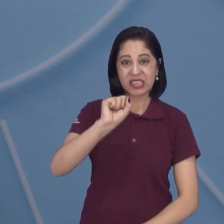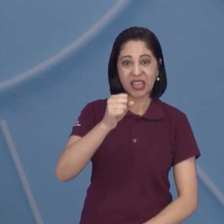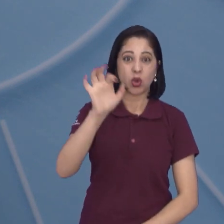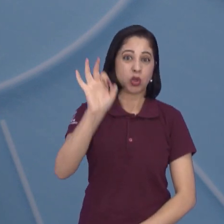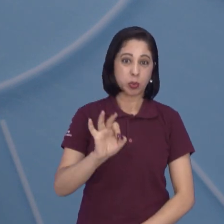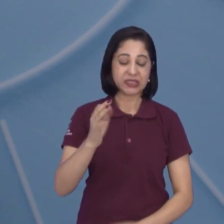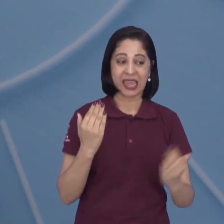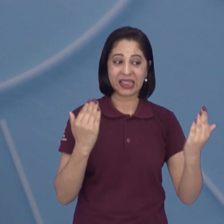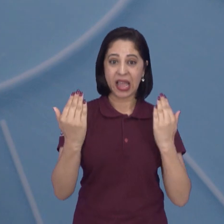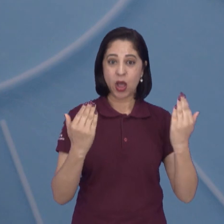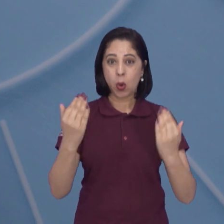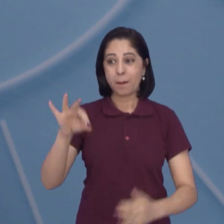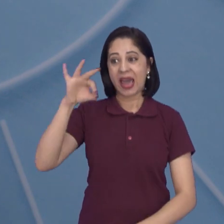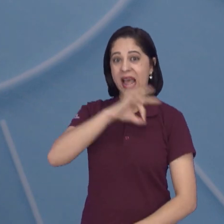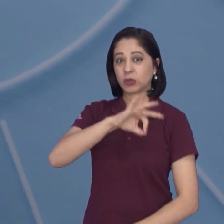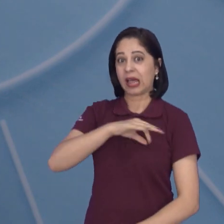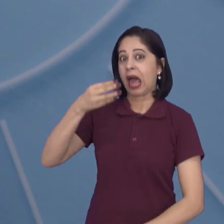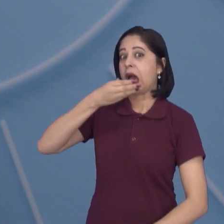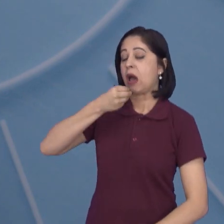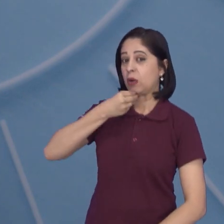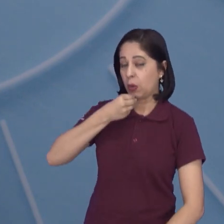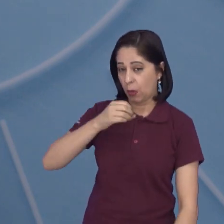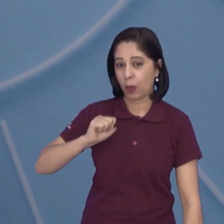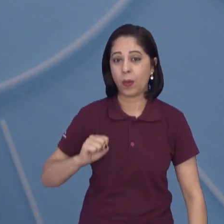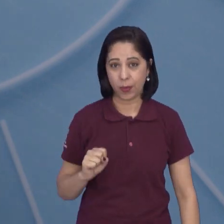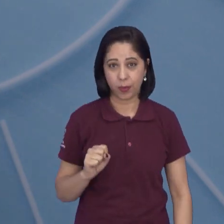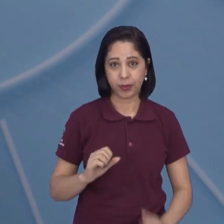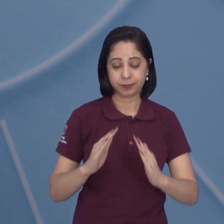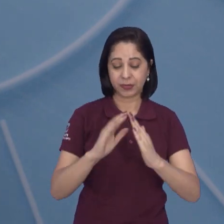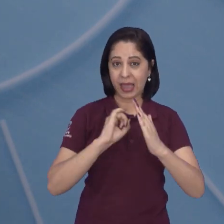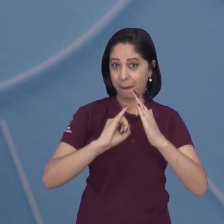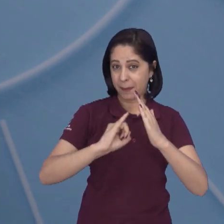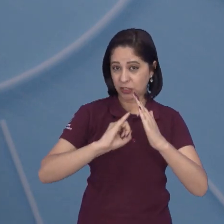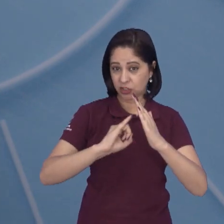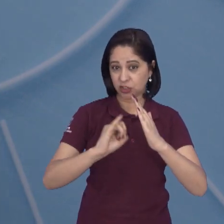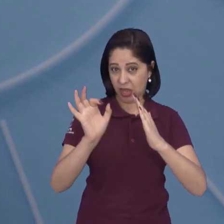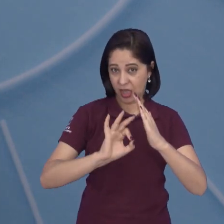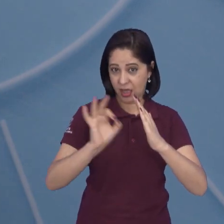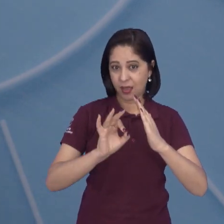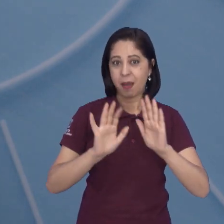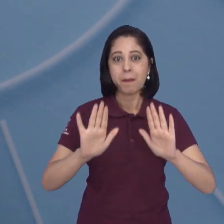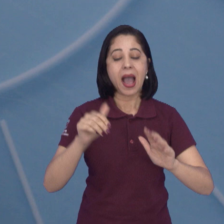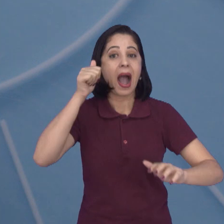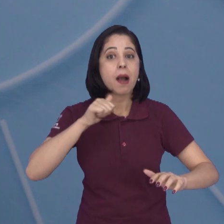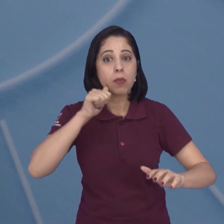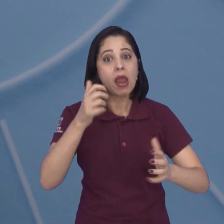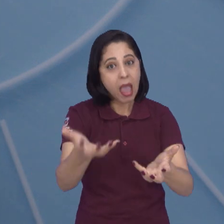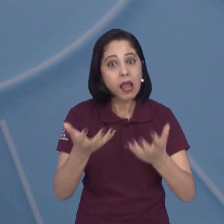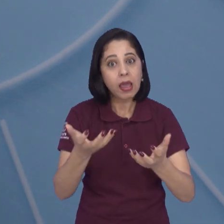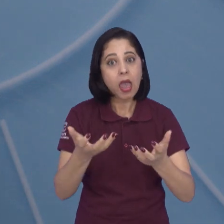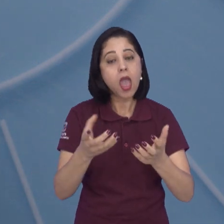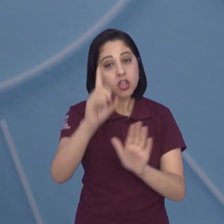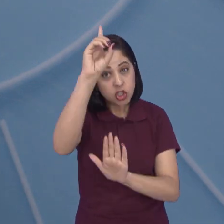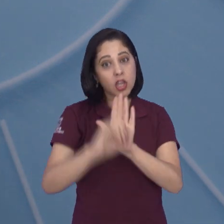78,9% do que foi recebido pelos homens, de acordo com o IBGE. O que as mulheres querem e têm todo o direito